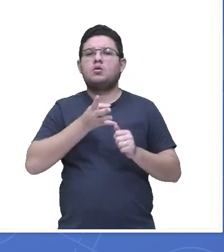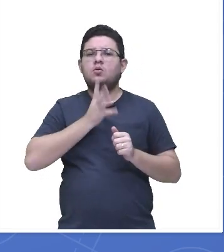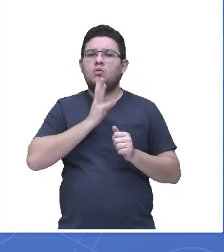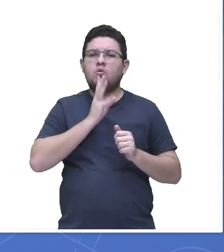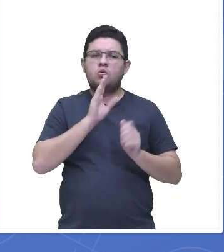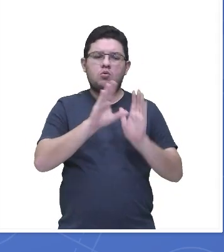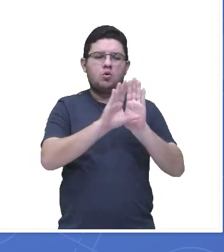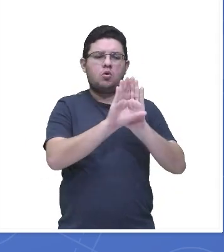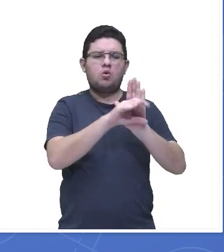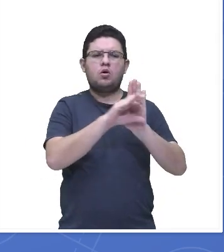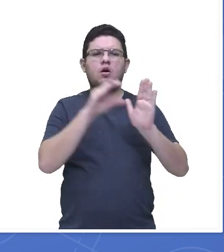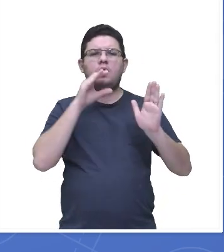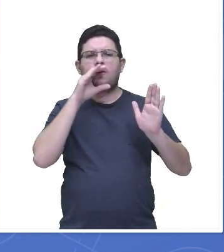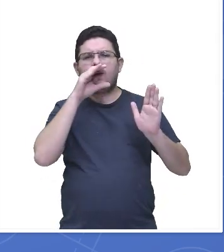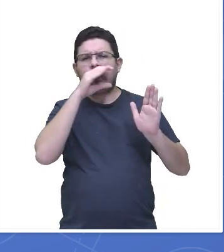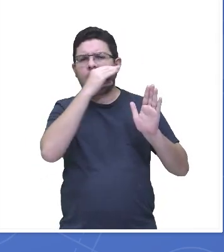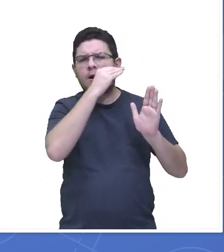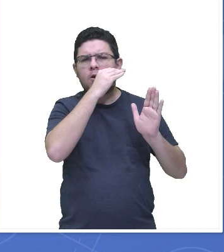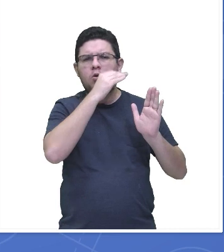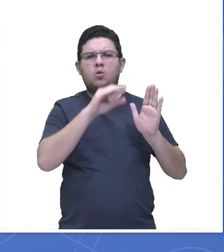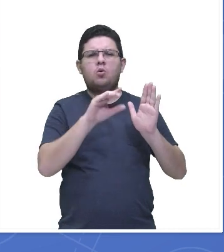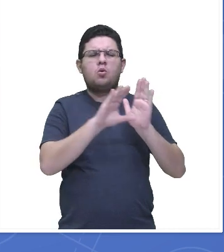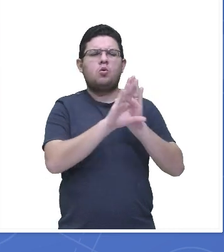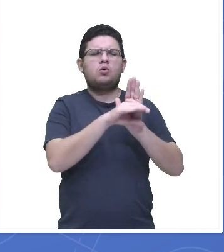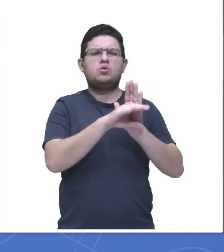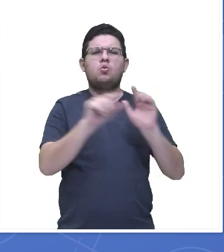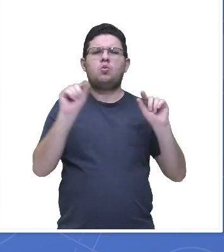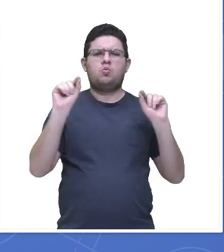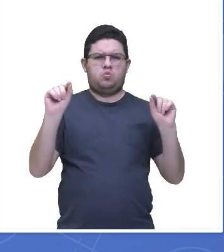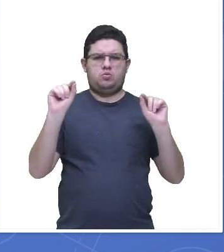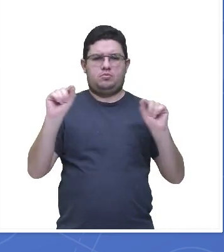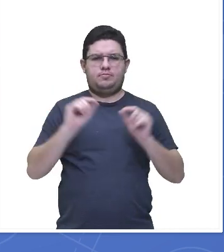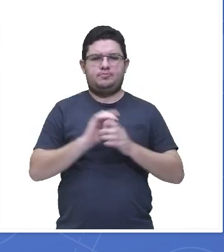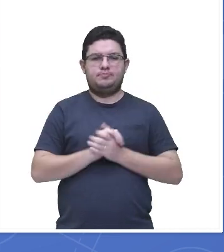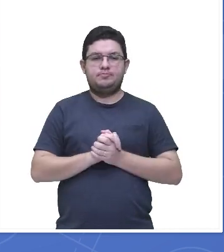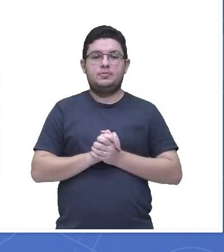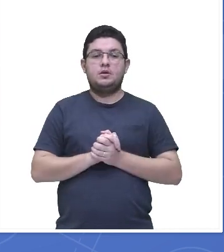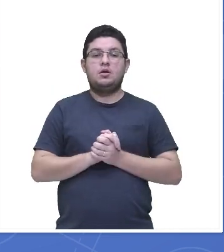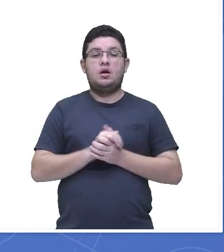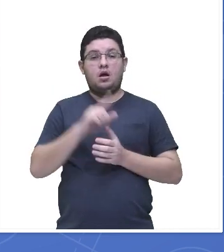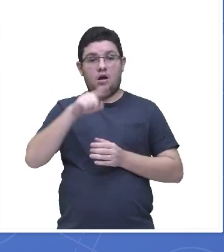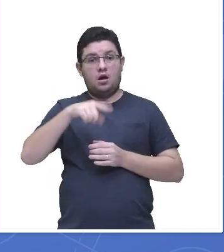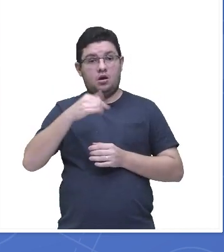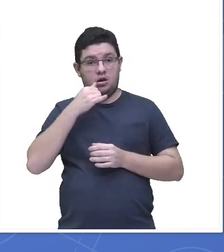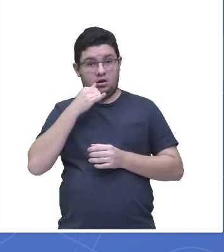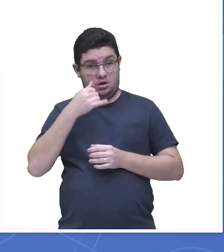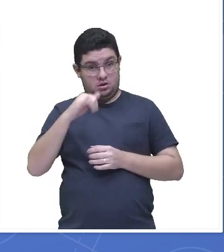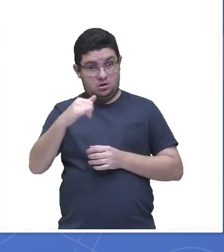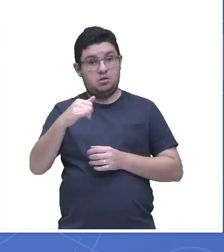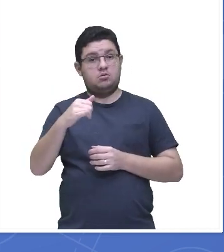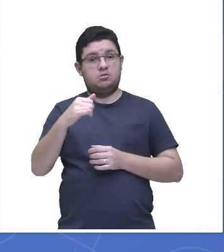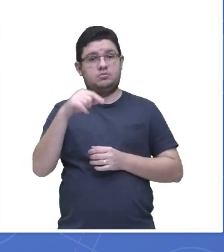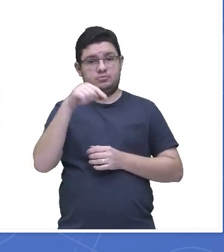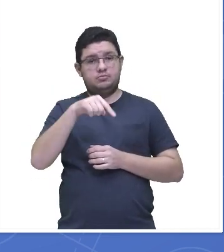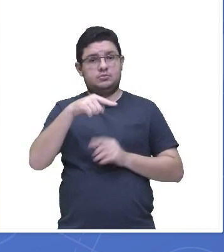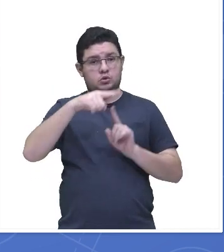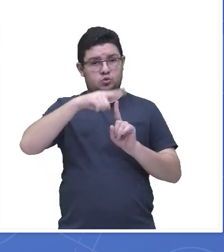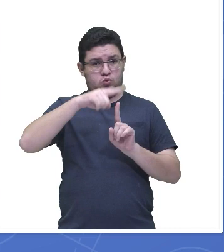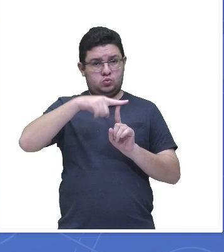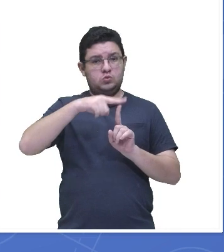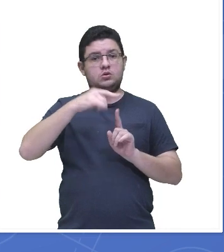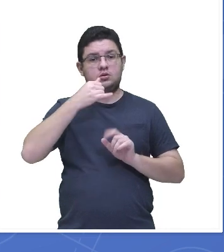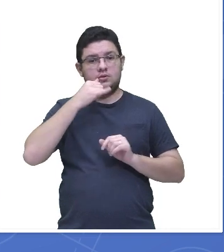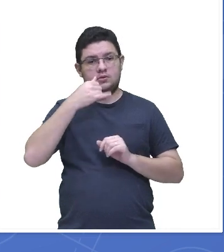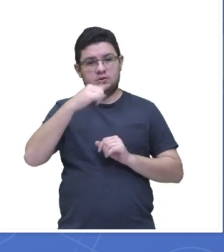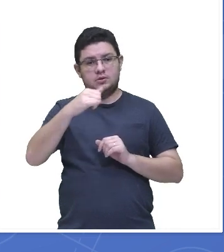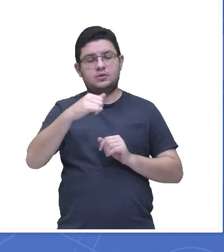para o calor. Então, o calor é uma forma de energia. O calor é a energia